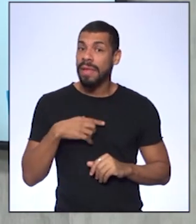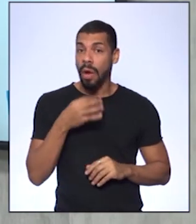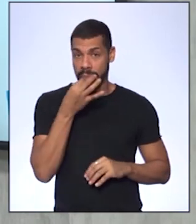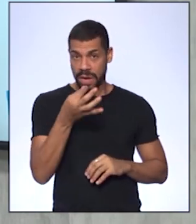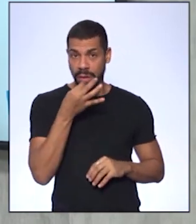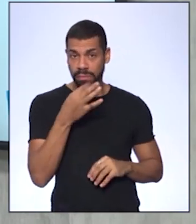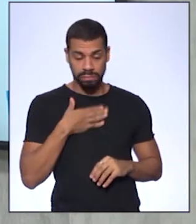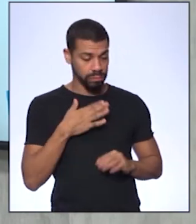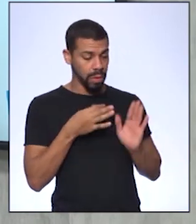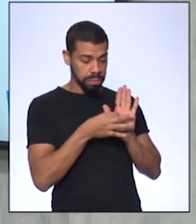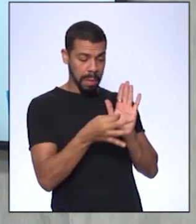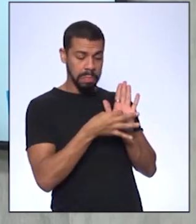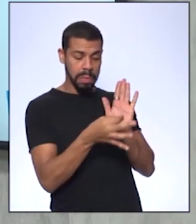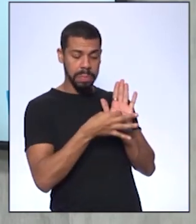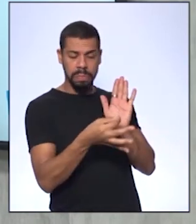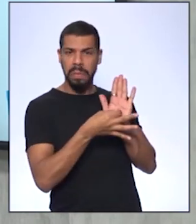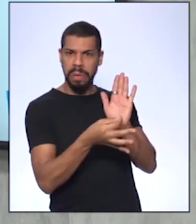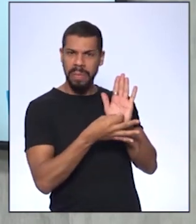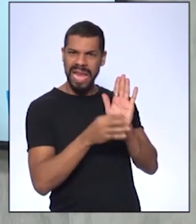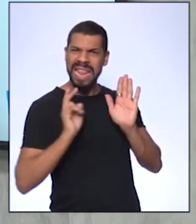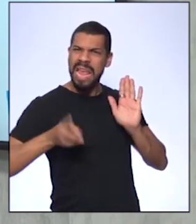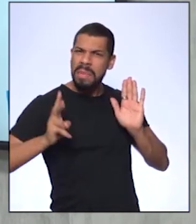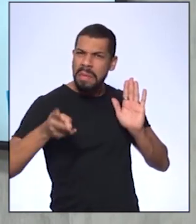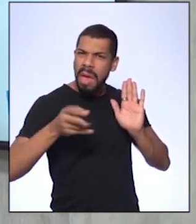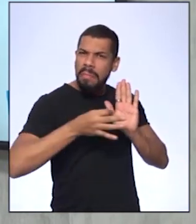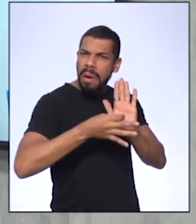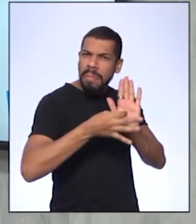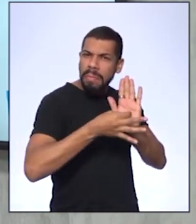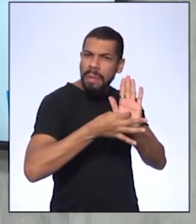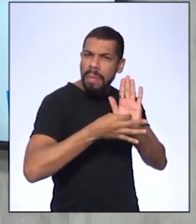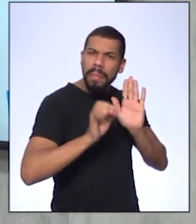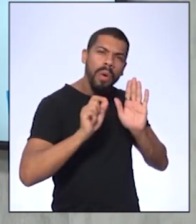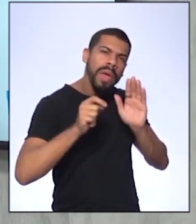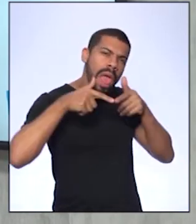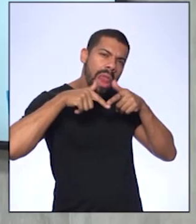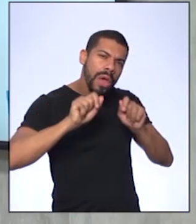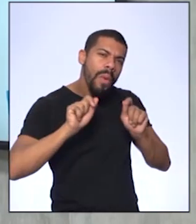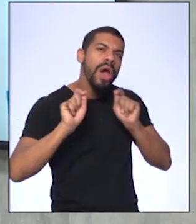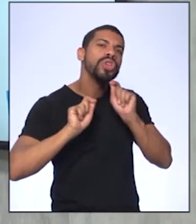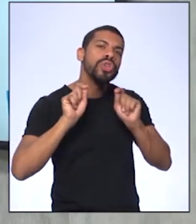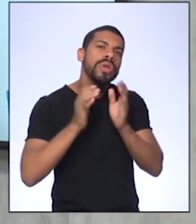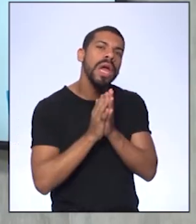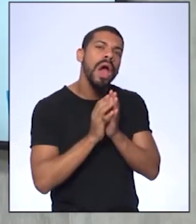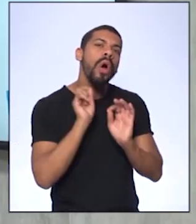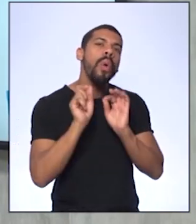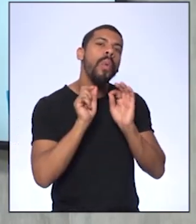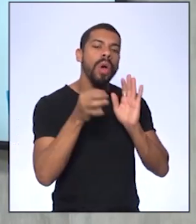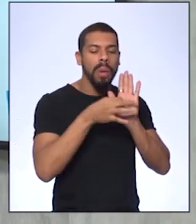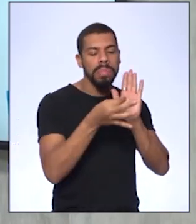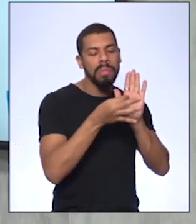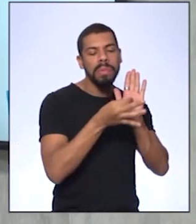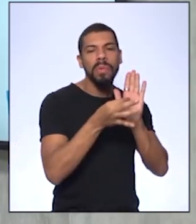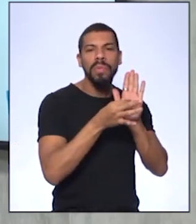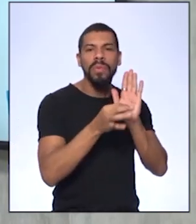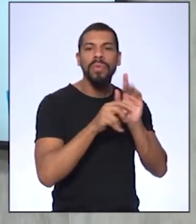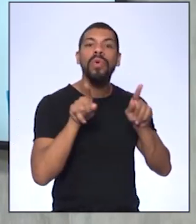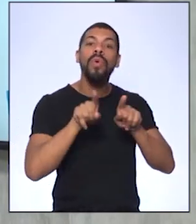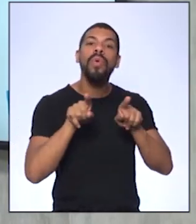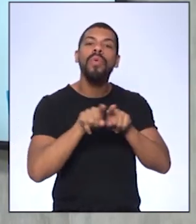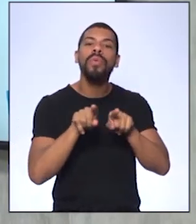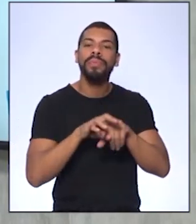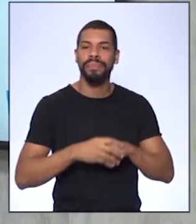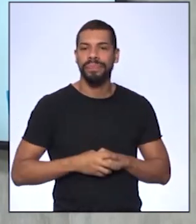opinião. Toda vez que a gente faz isso, nós estamos usando uma linguagem que é chamada, uma função que é chamada de